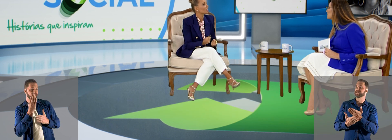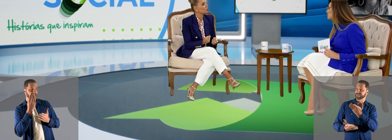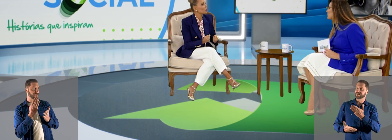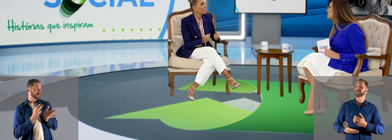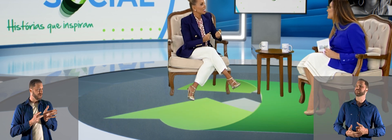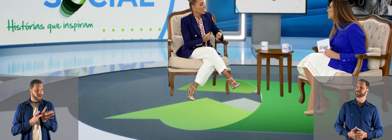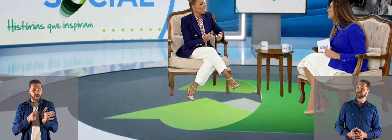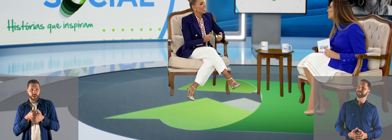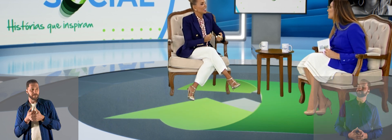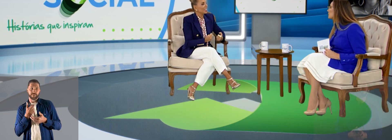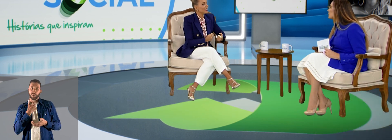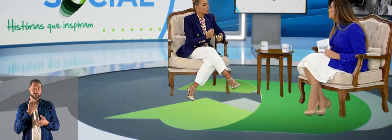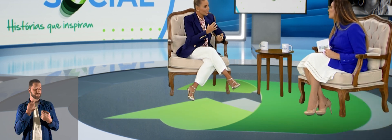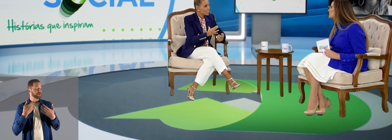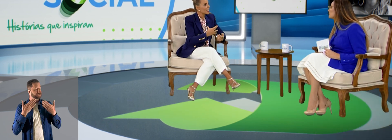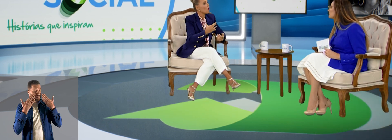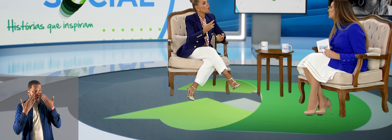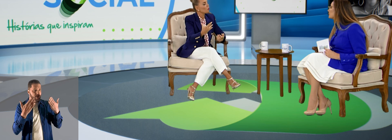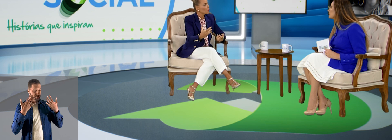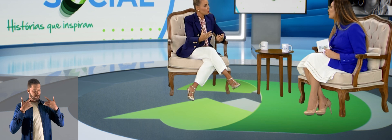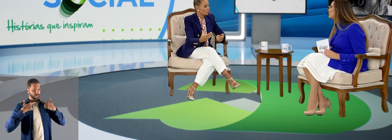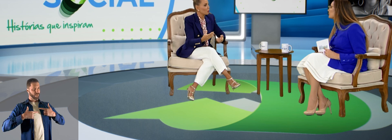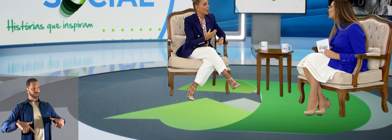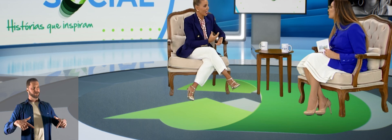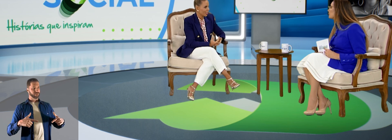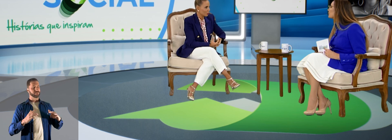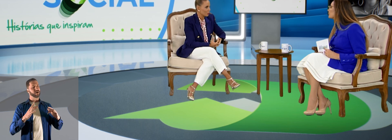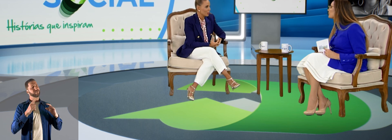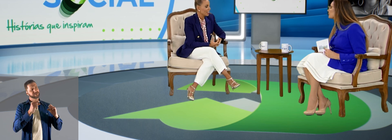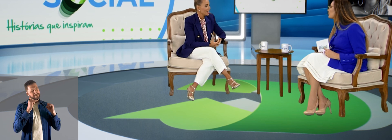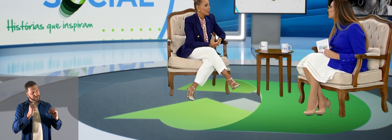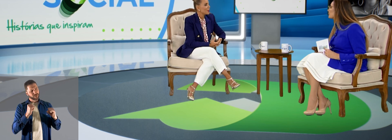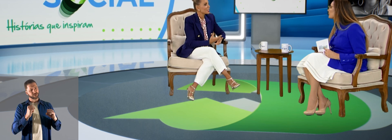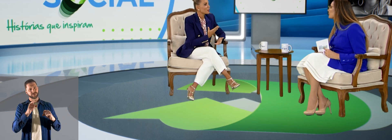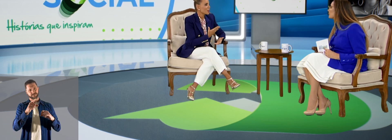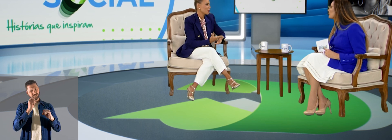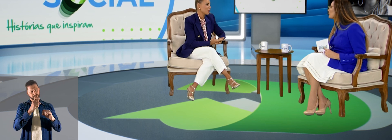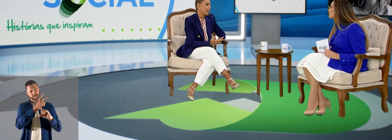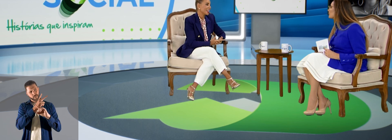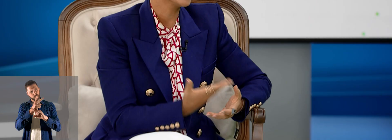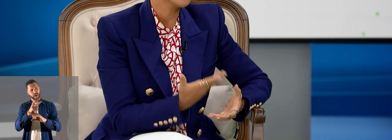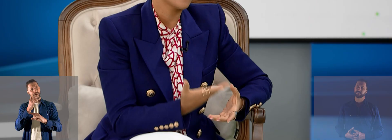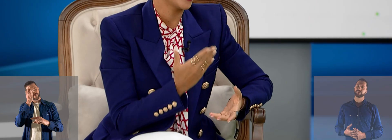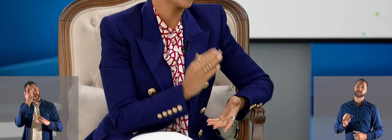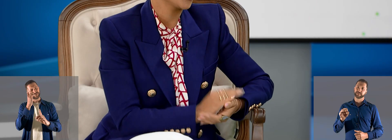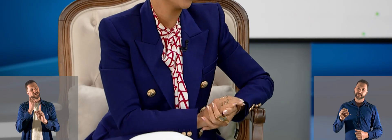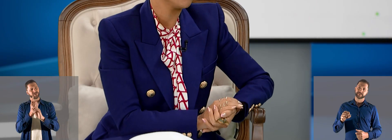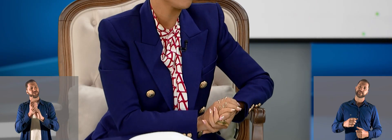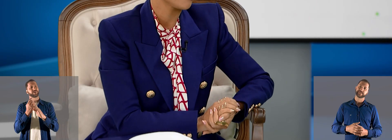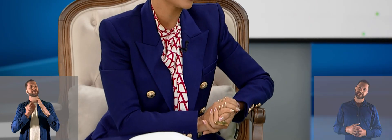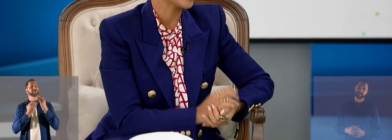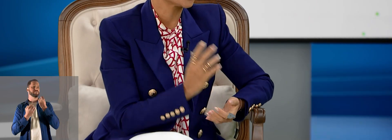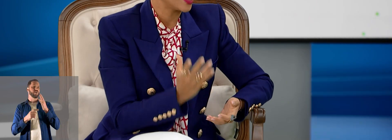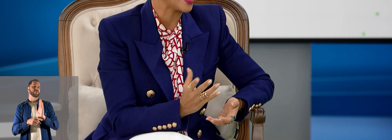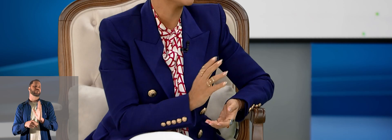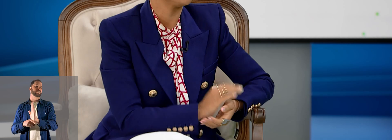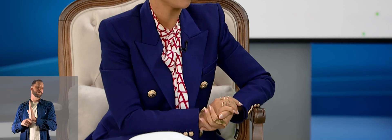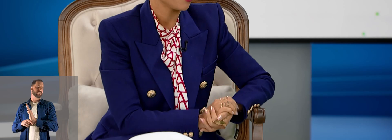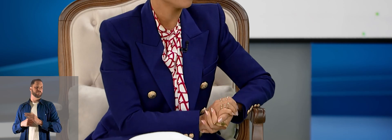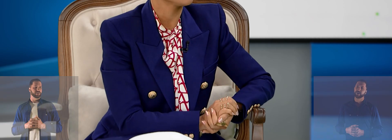confiando E então tem que ser algo muito correto mas se você procurar é tão fácil assim